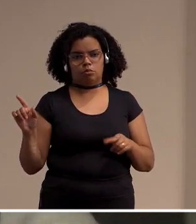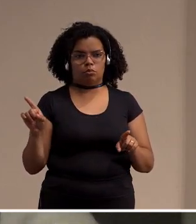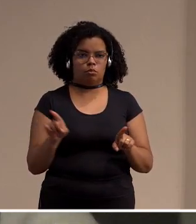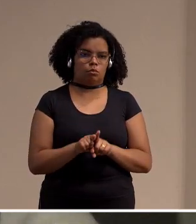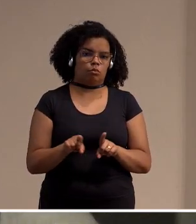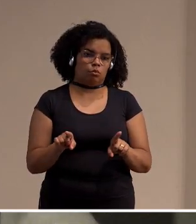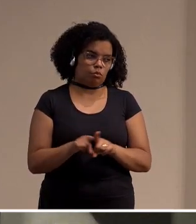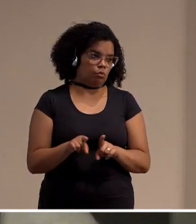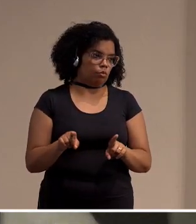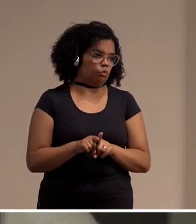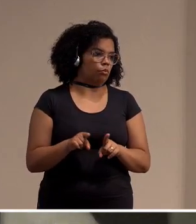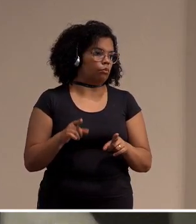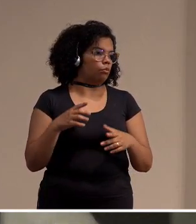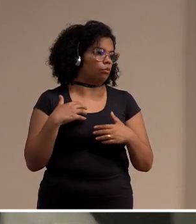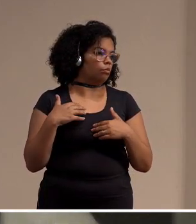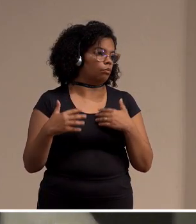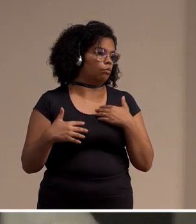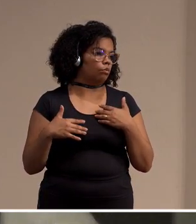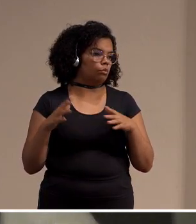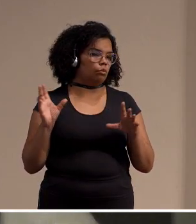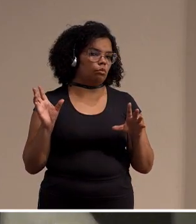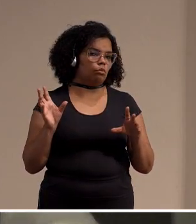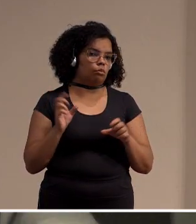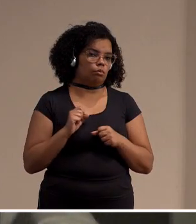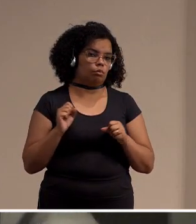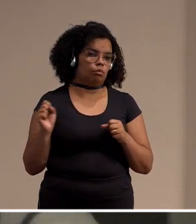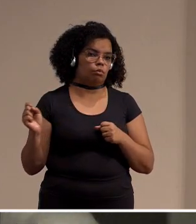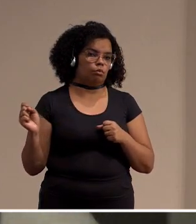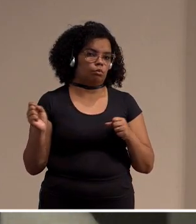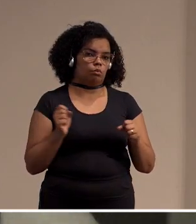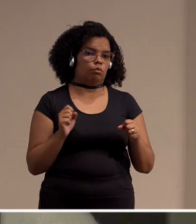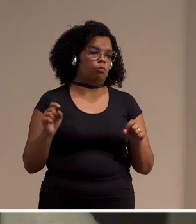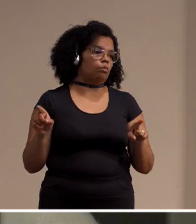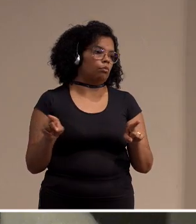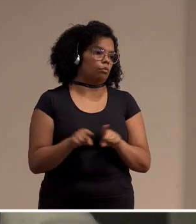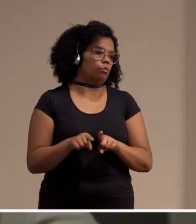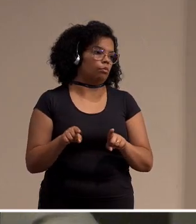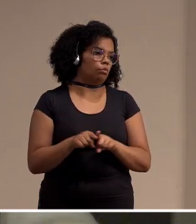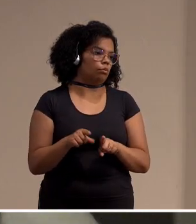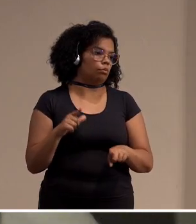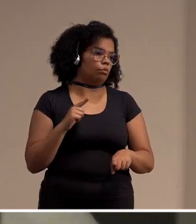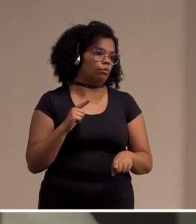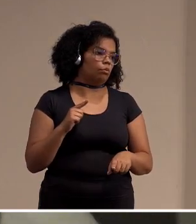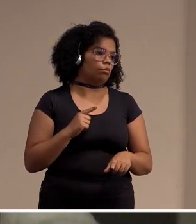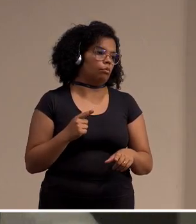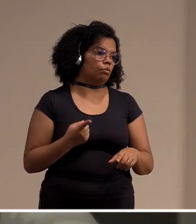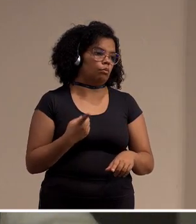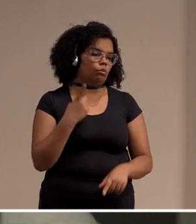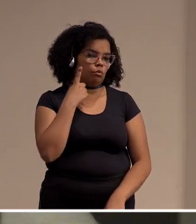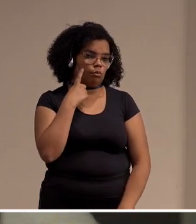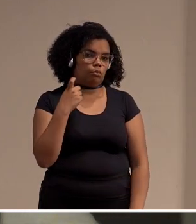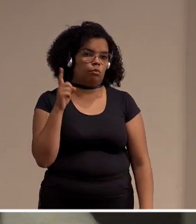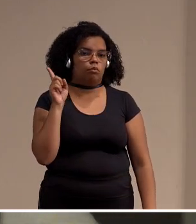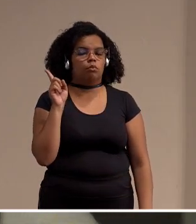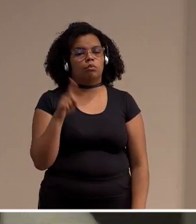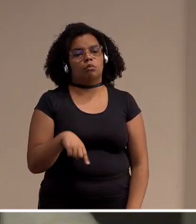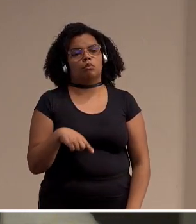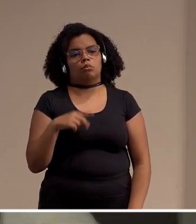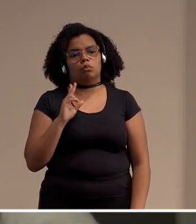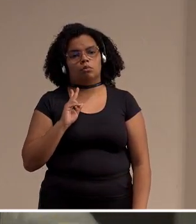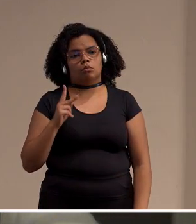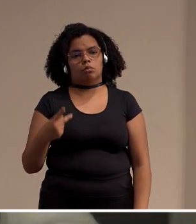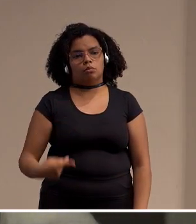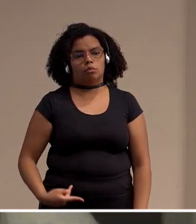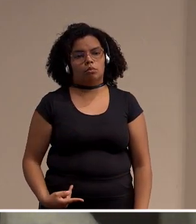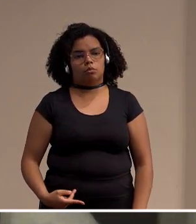outra incorporação é possível, que também abrange a ideia de humano, porque o que está em xeque hoje é o que é humano, né?